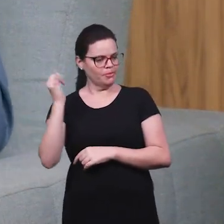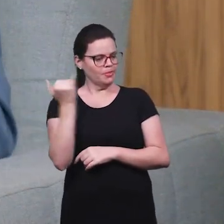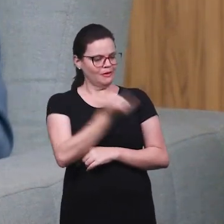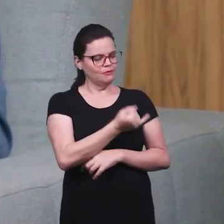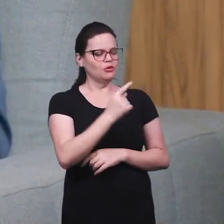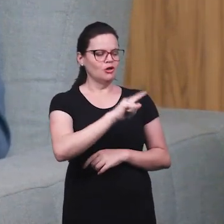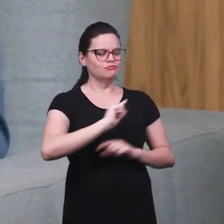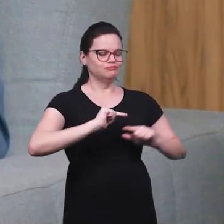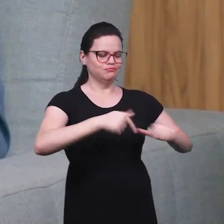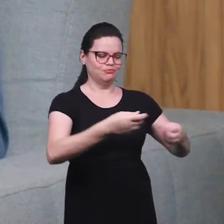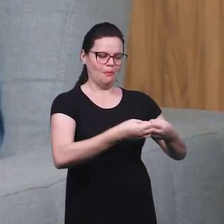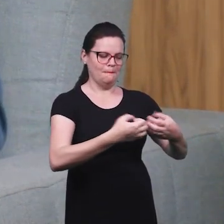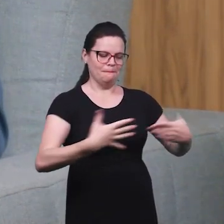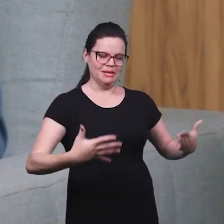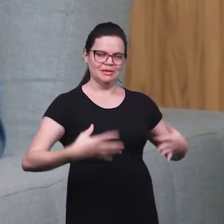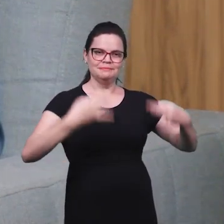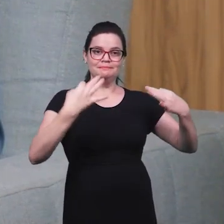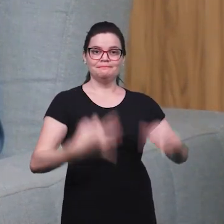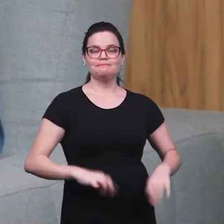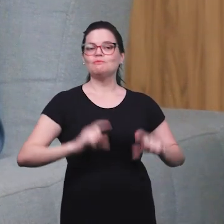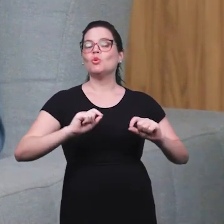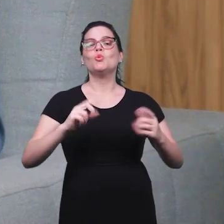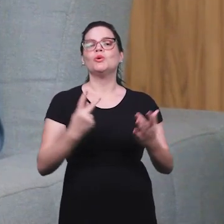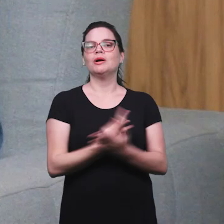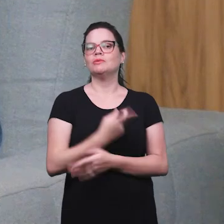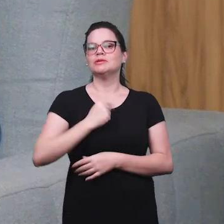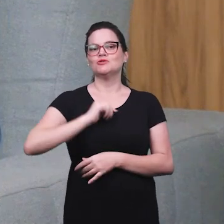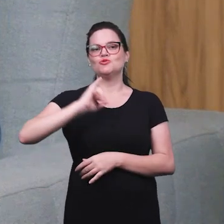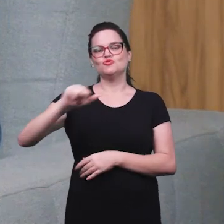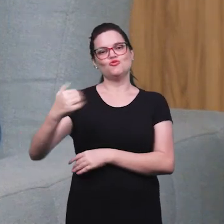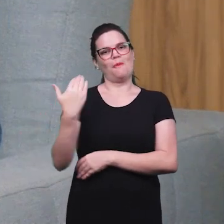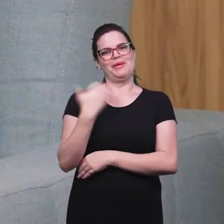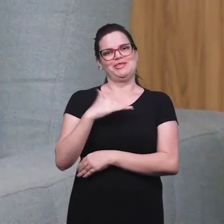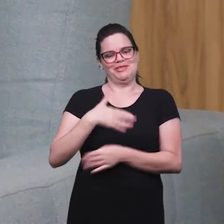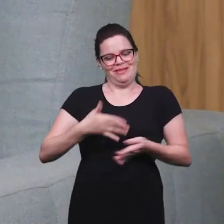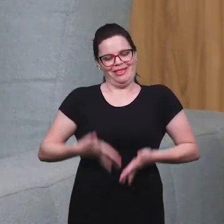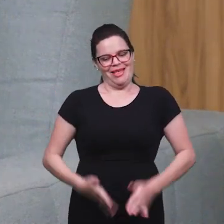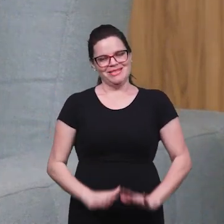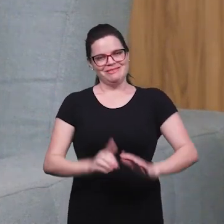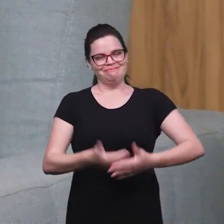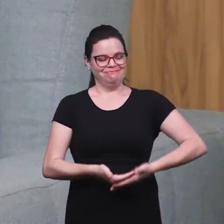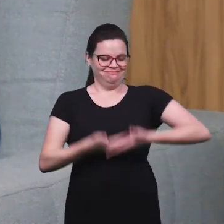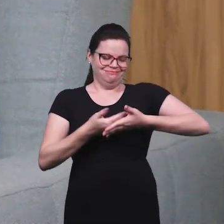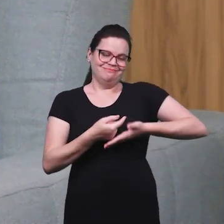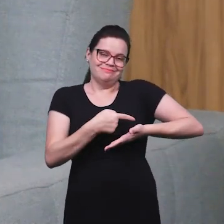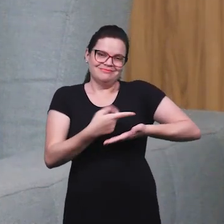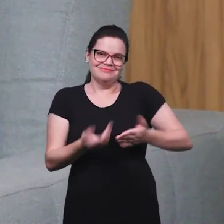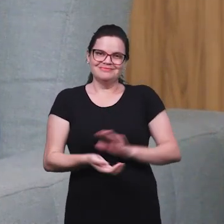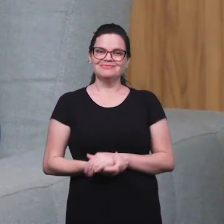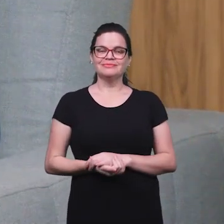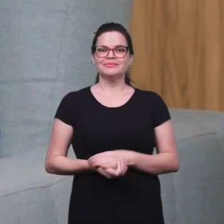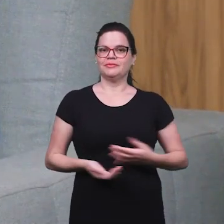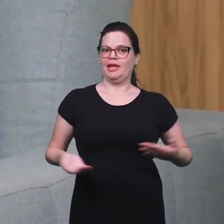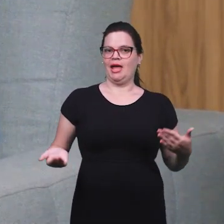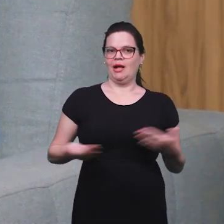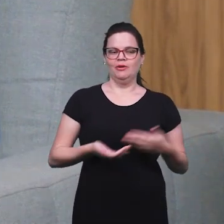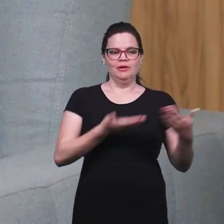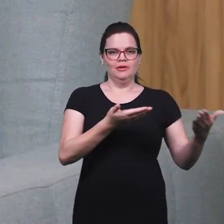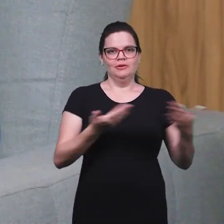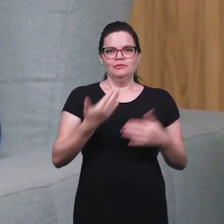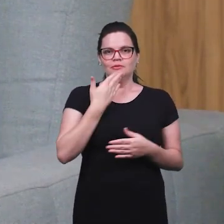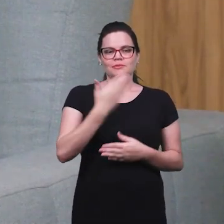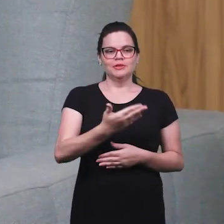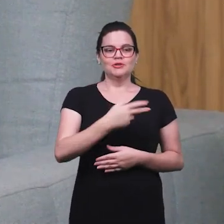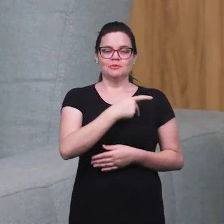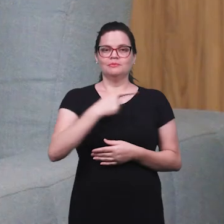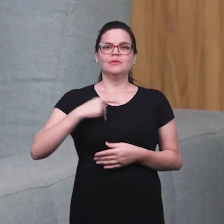grande milagre aconteceu, o nascimento de João Batista. E assim nós vamos passar a palavra aqui para o